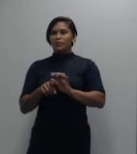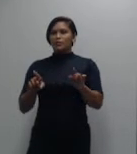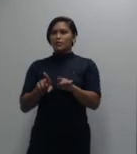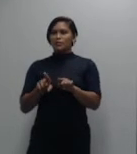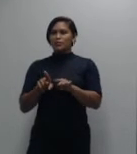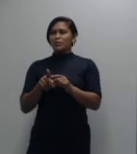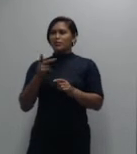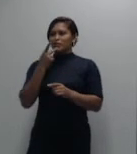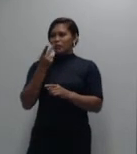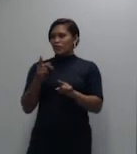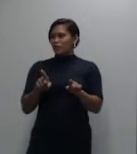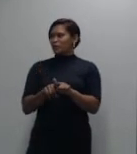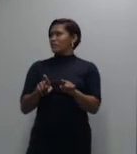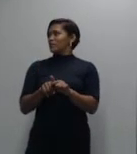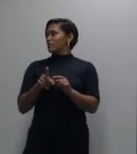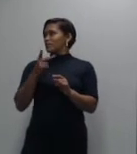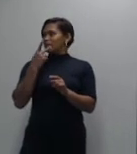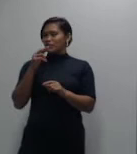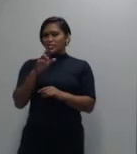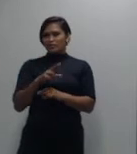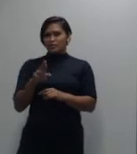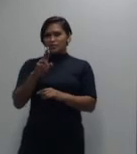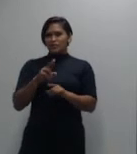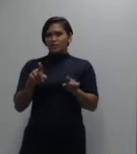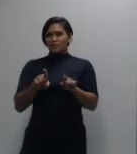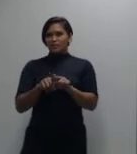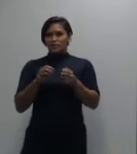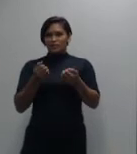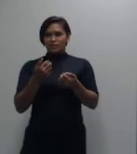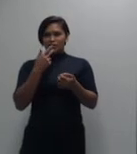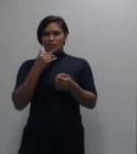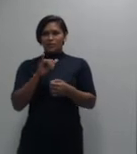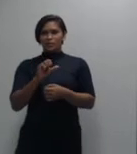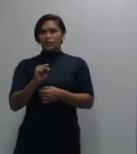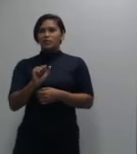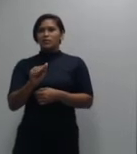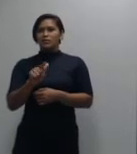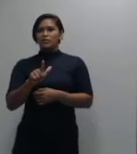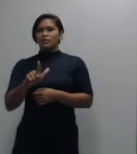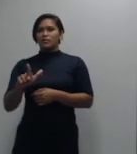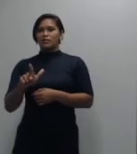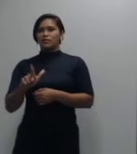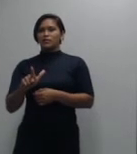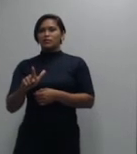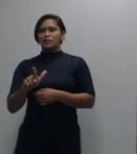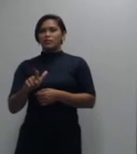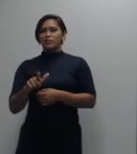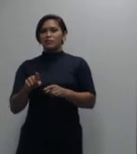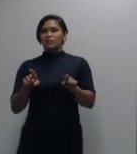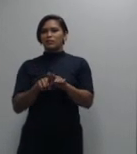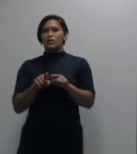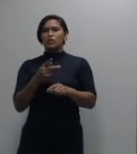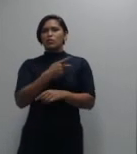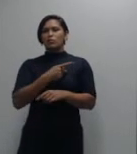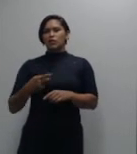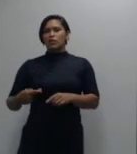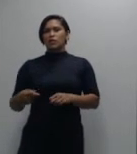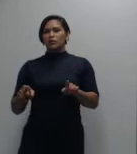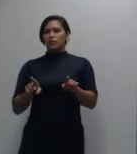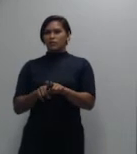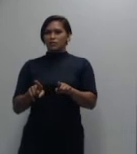Todos de acordo com a ministra Isabel gallotti comprar seu presente também chorei tanto Que